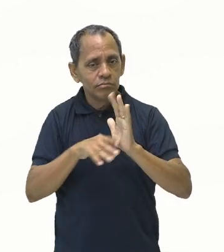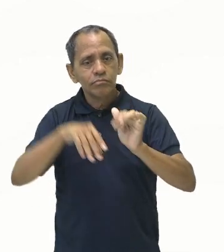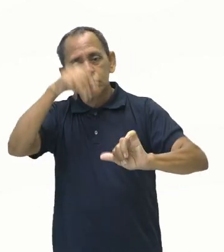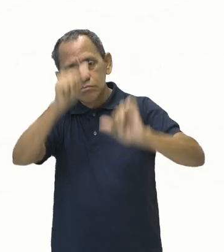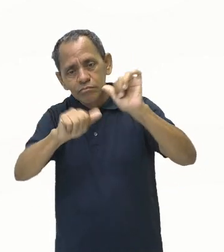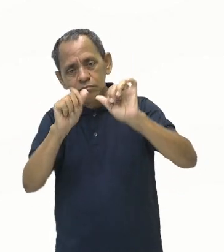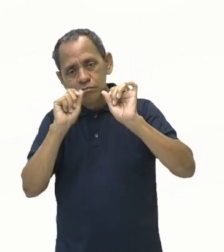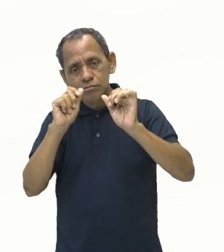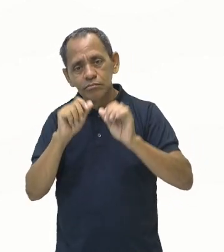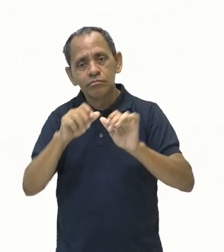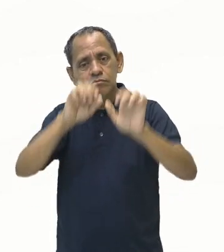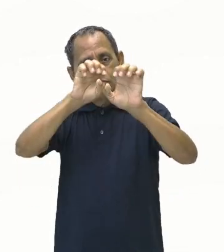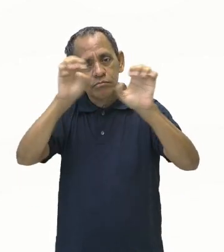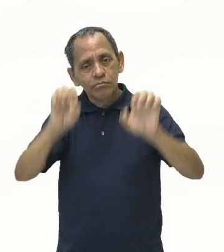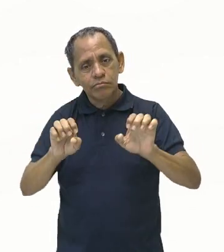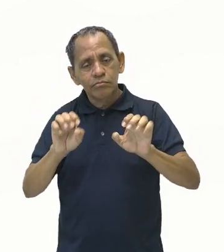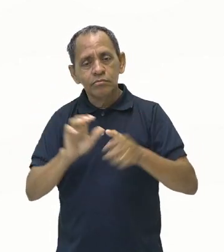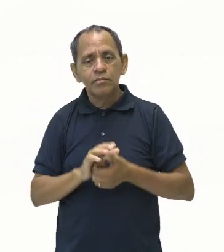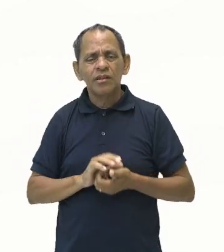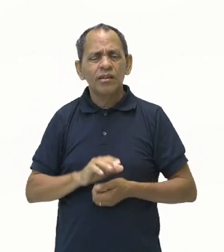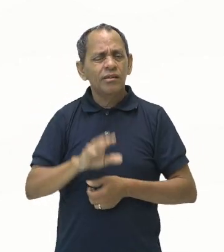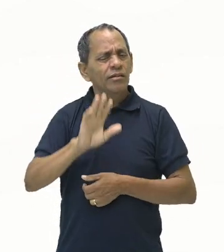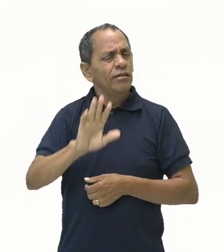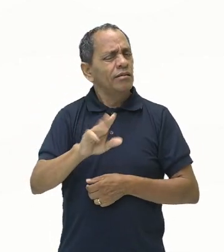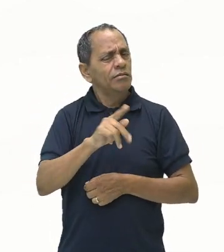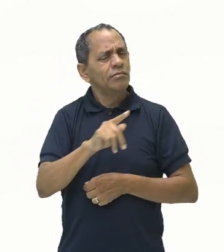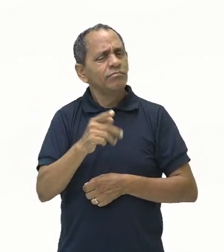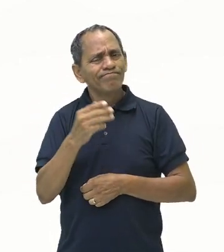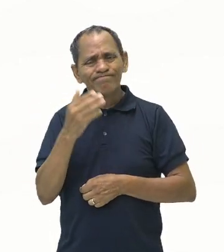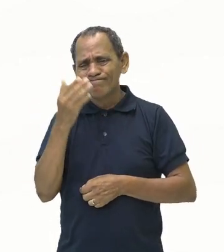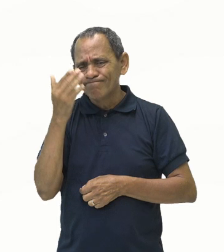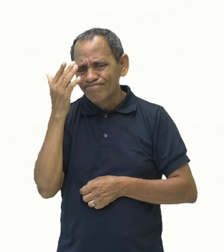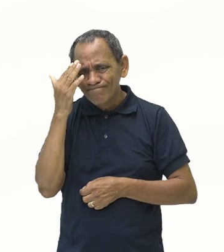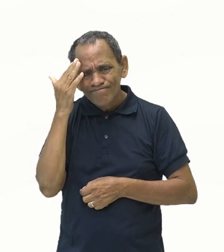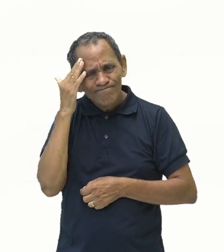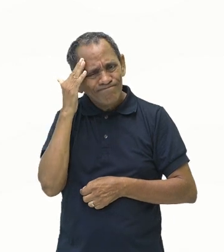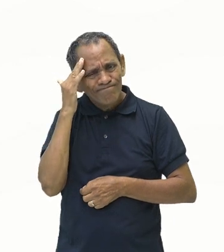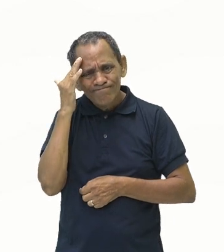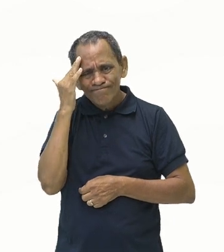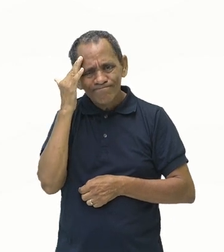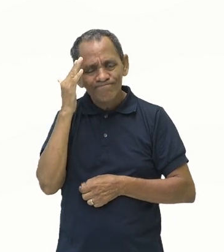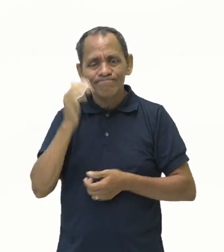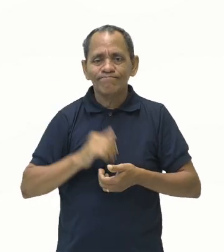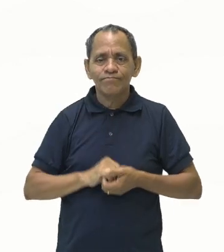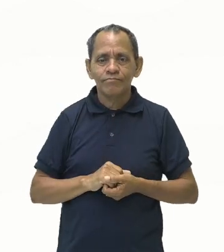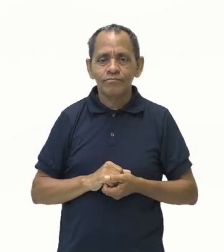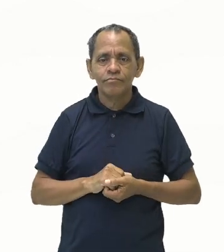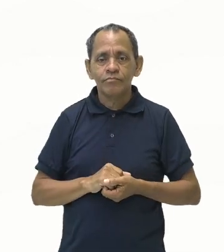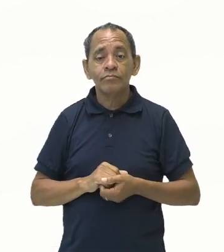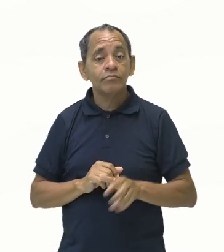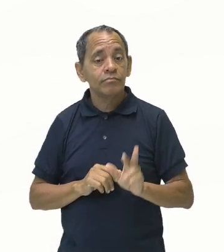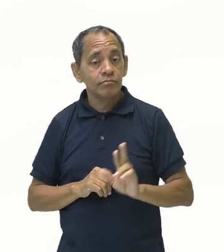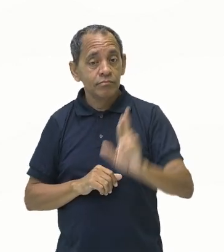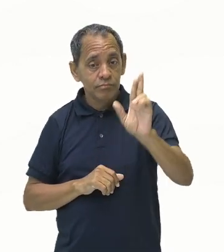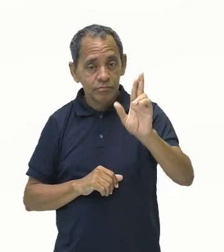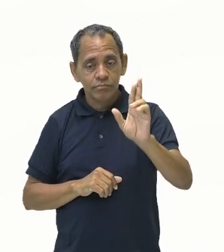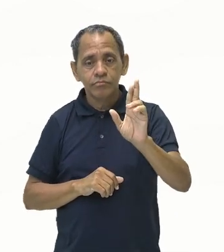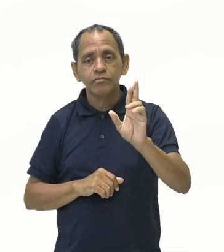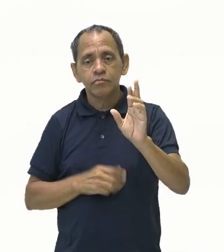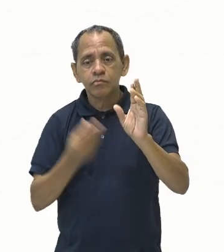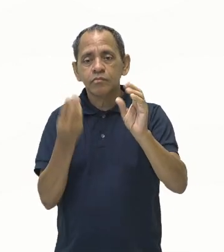estrutura. Ah, professora, eu não entendi o que é isso aqui. Essa representação, eu vou colocar aqui F3 para você